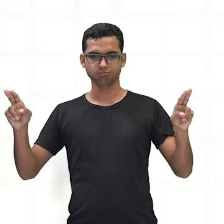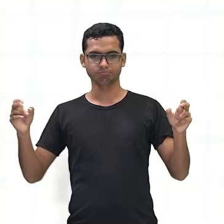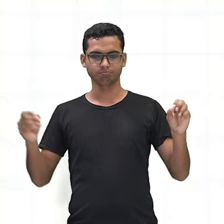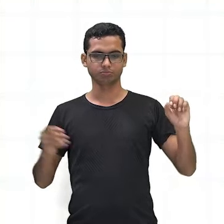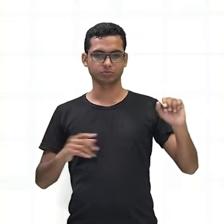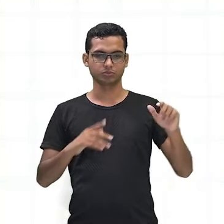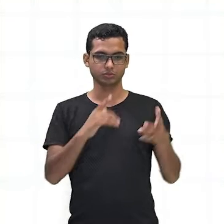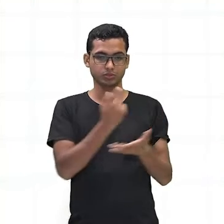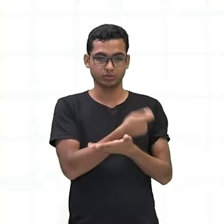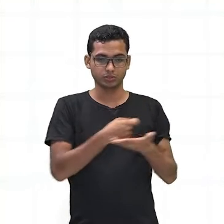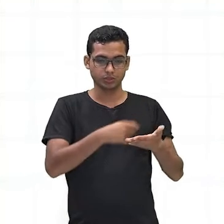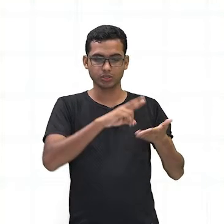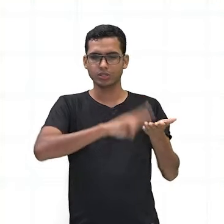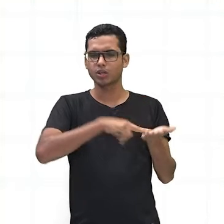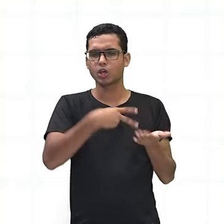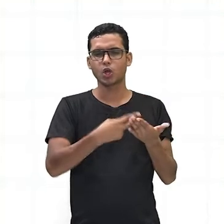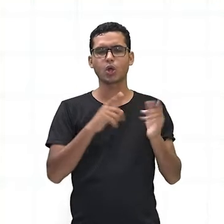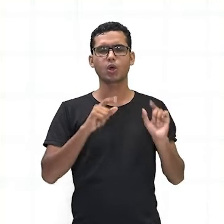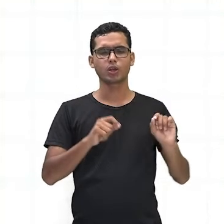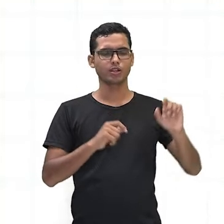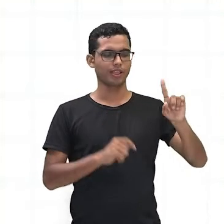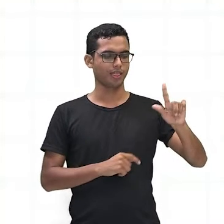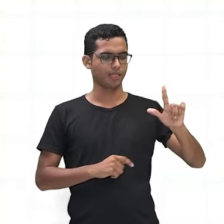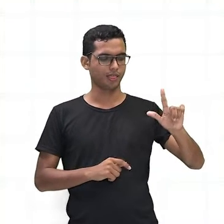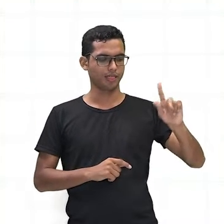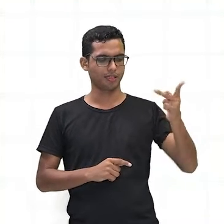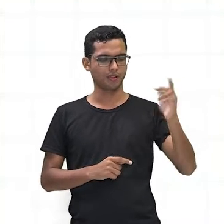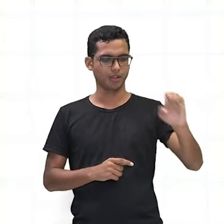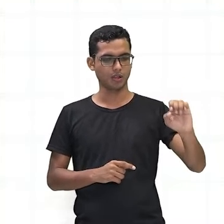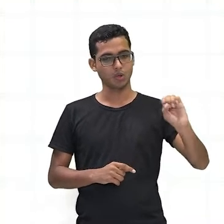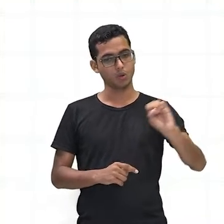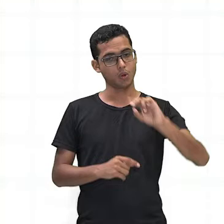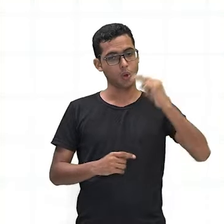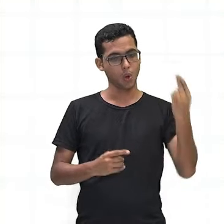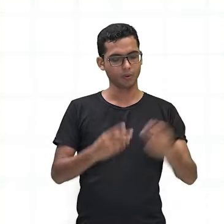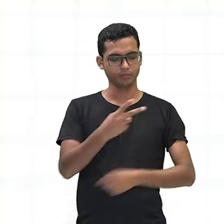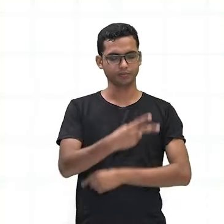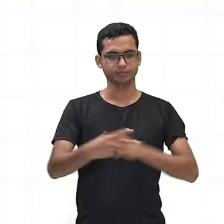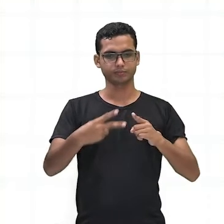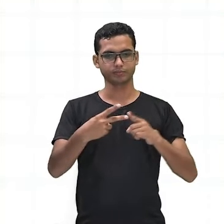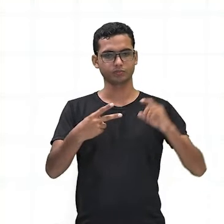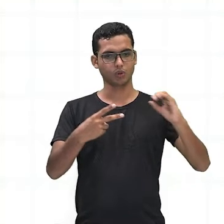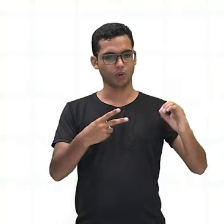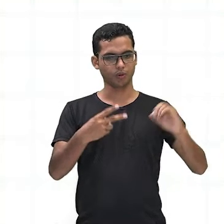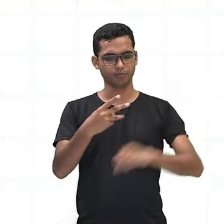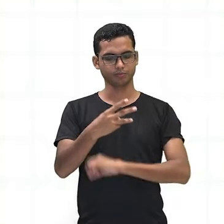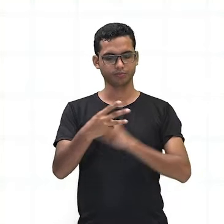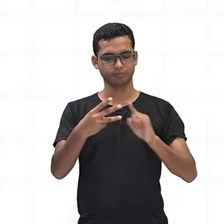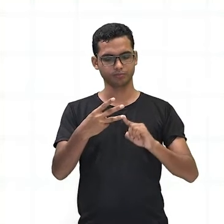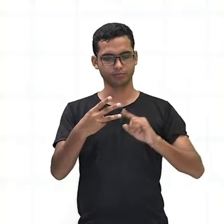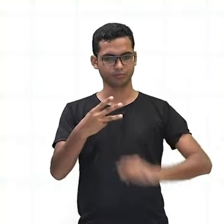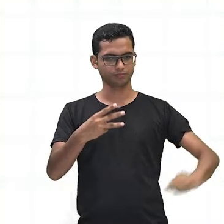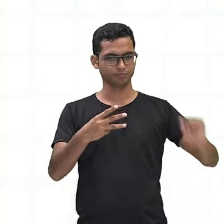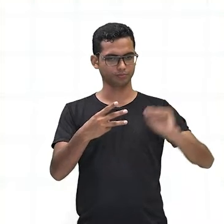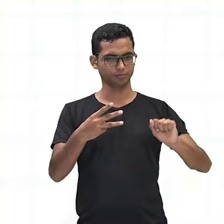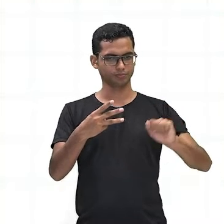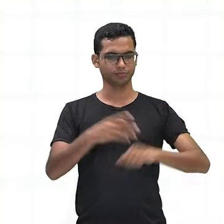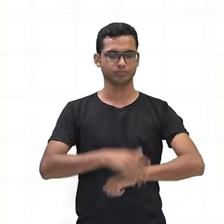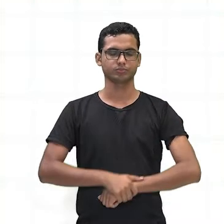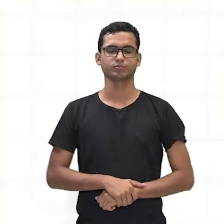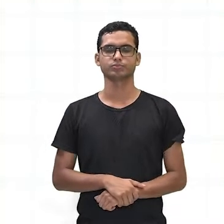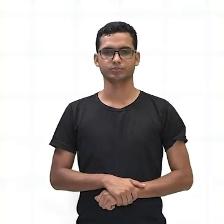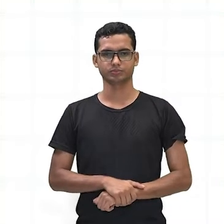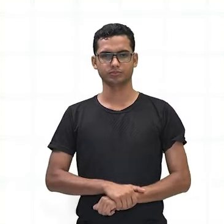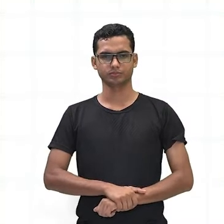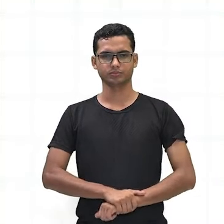O significado é o quê? Lhe, o, a, dependendo do objeto, né? Lhe,